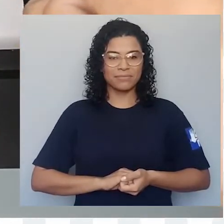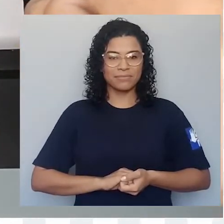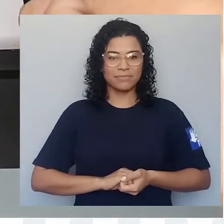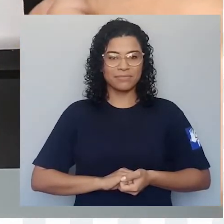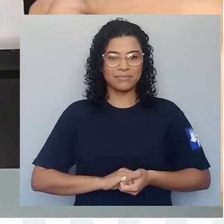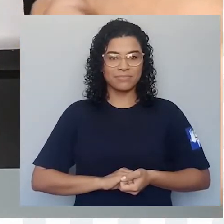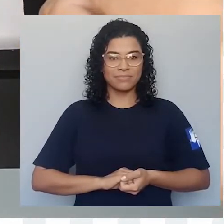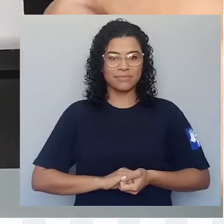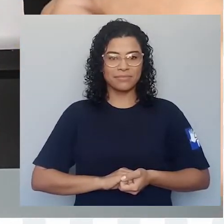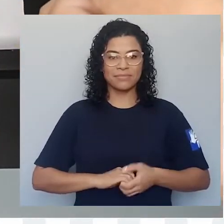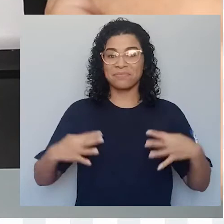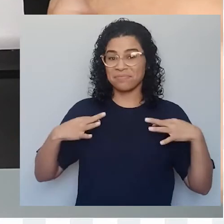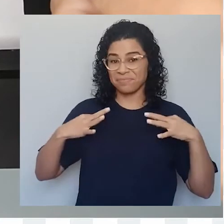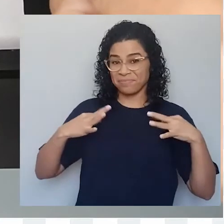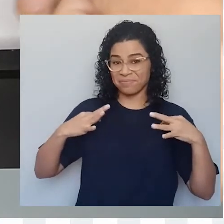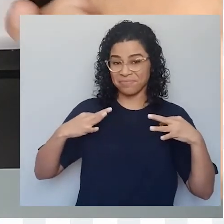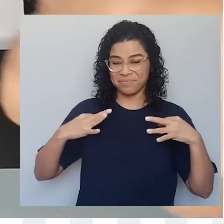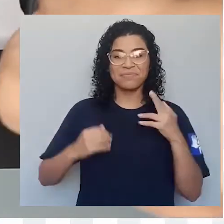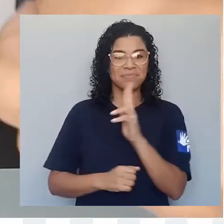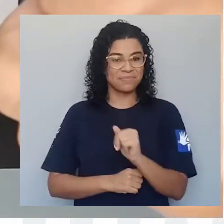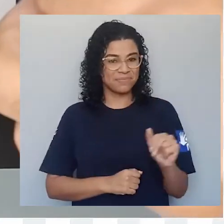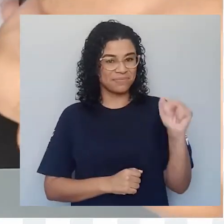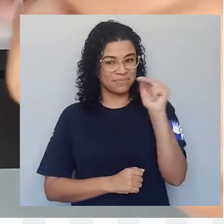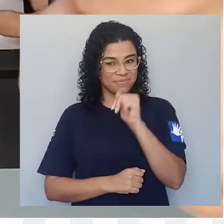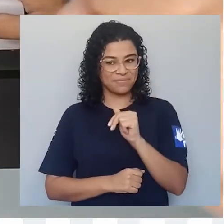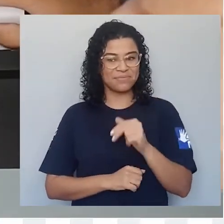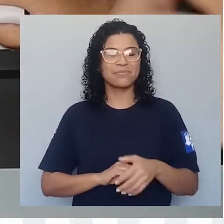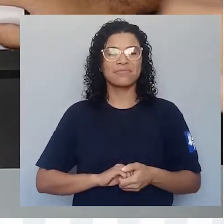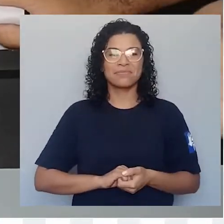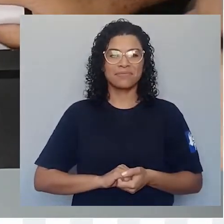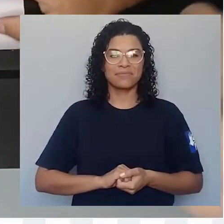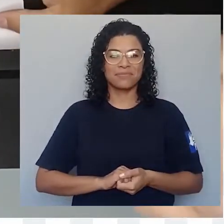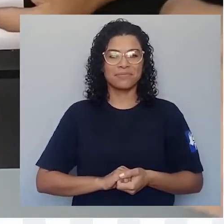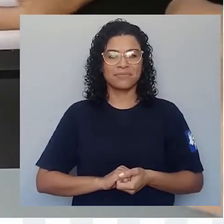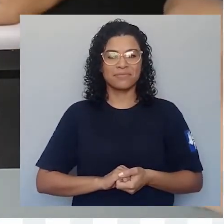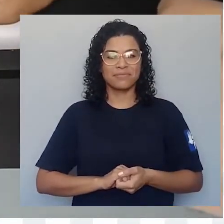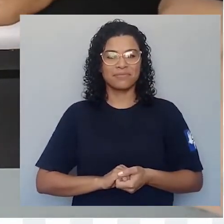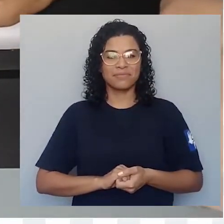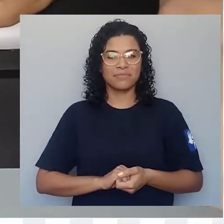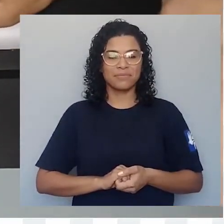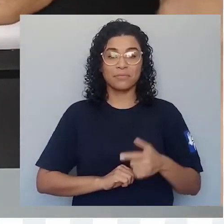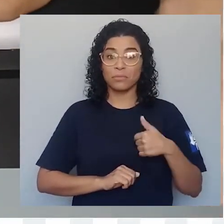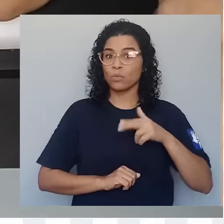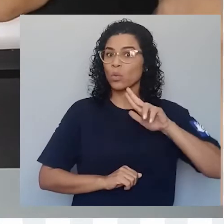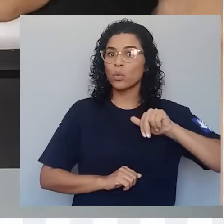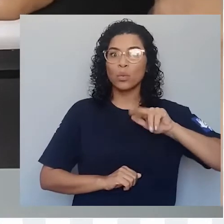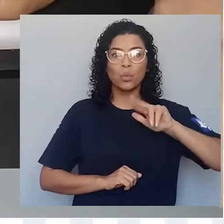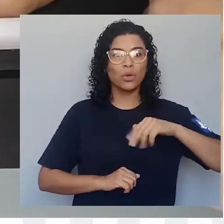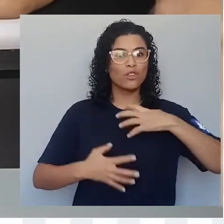Vamos fazer a camiseta. Olha que pinga na gente, hein? Eu nunca